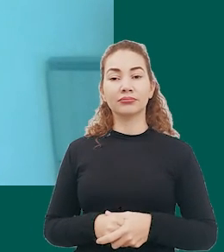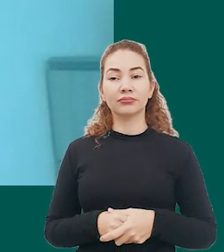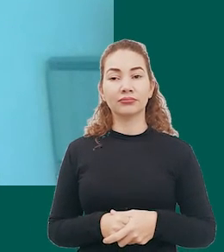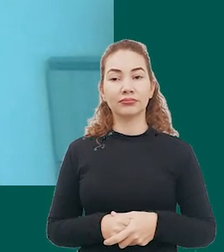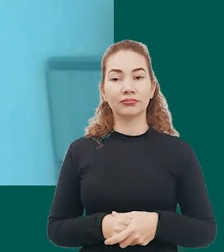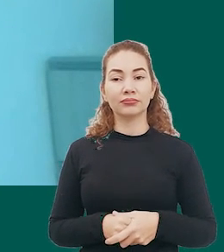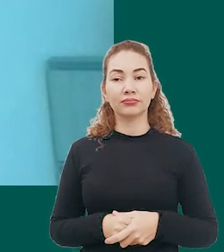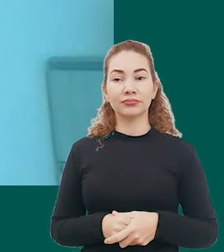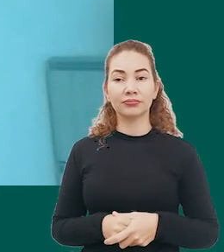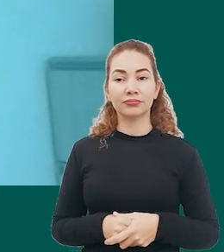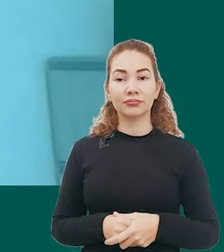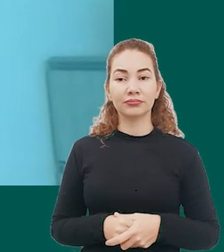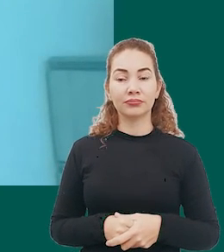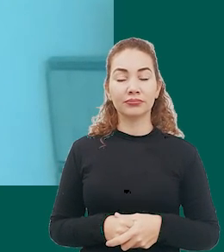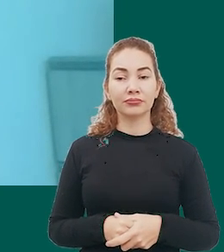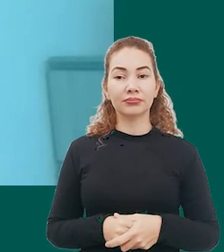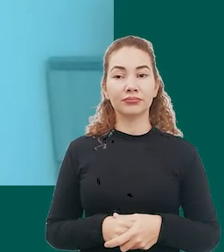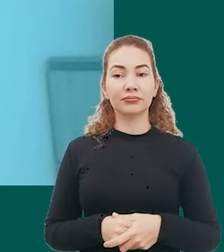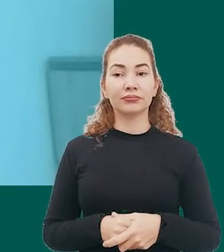Pois não?